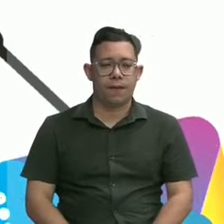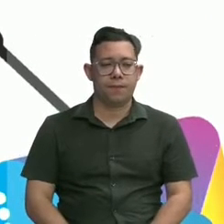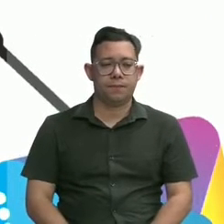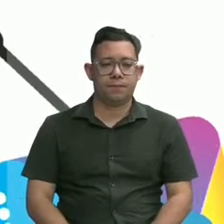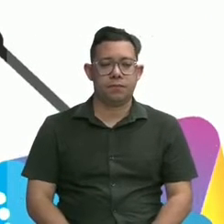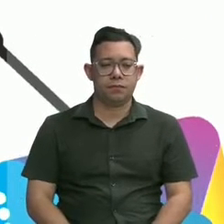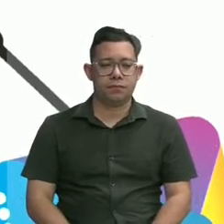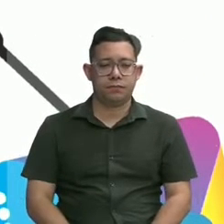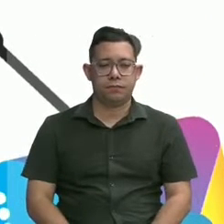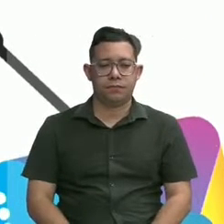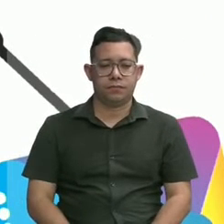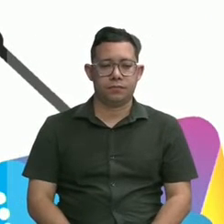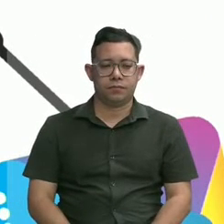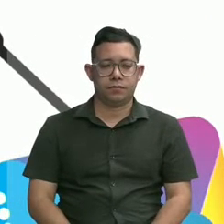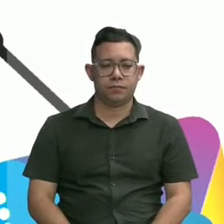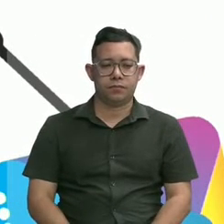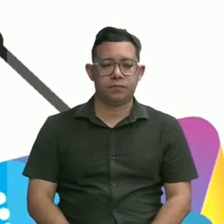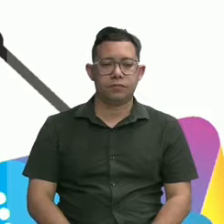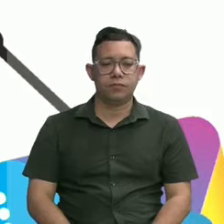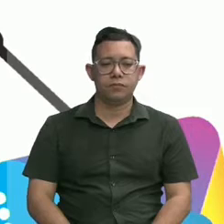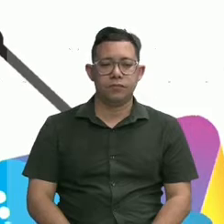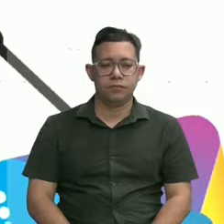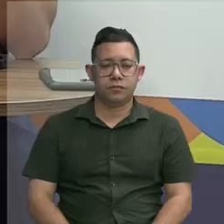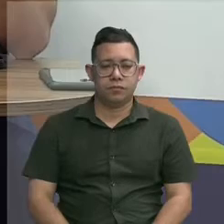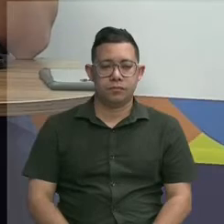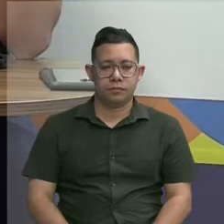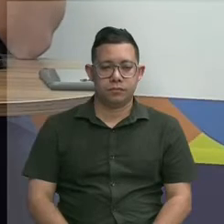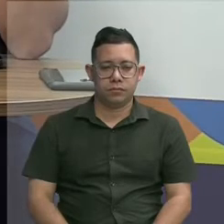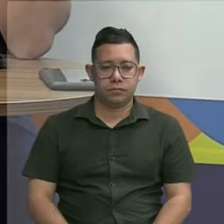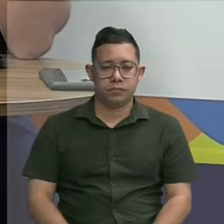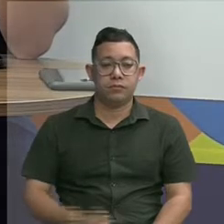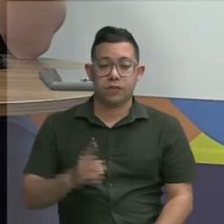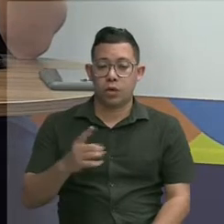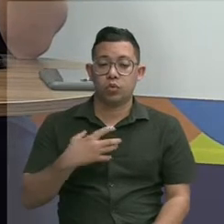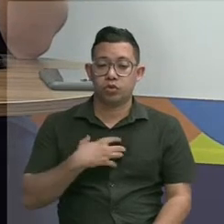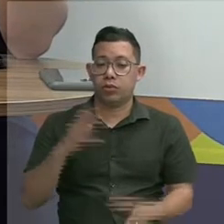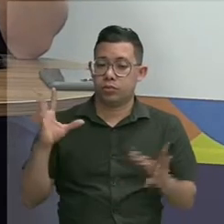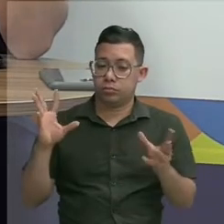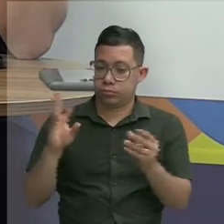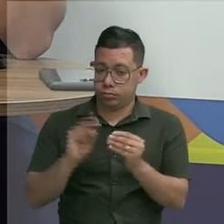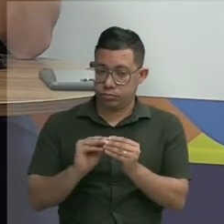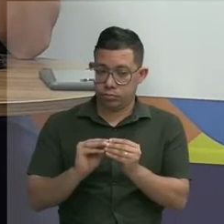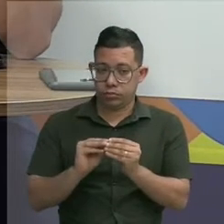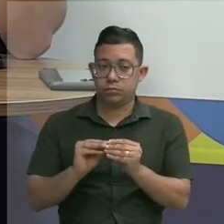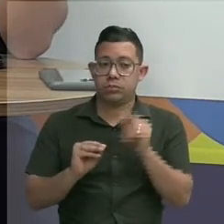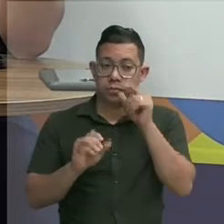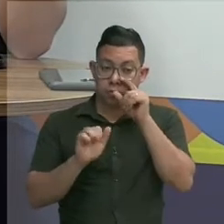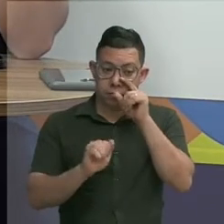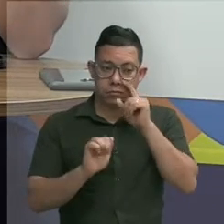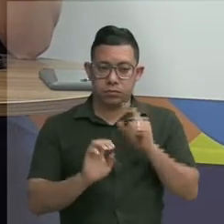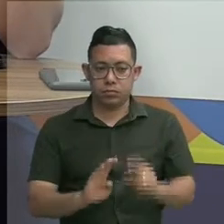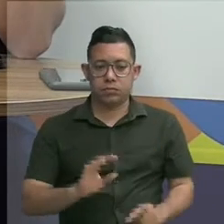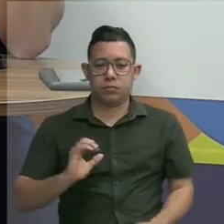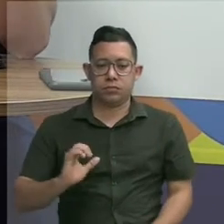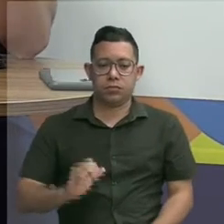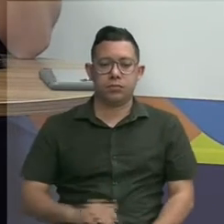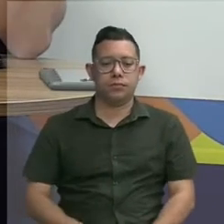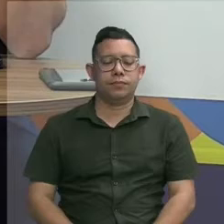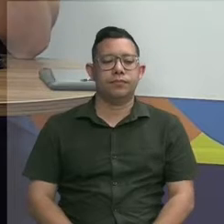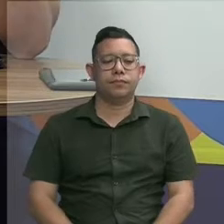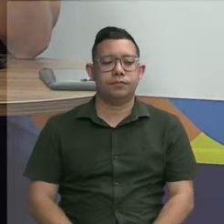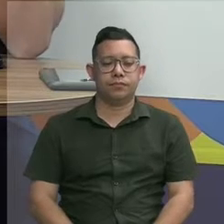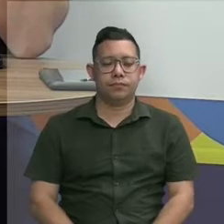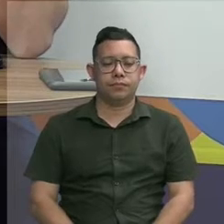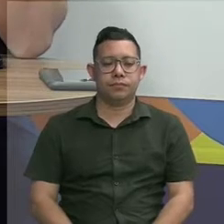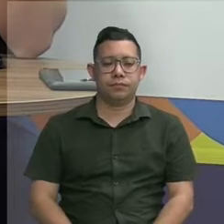Então vamos observar os exemplos então de equações segundo grau na forma reduzida com seus coeficientes A B e